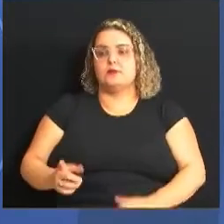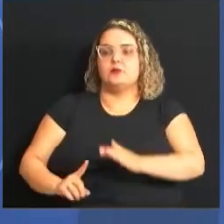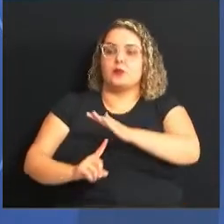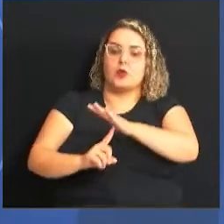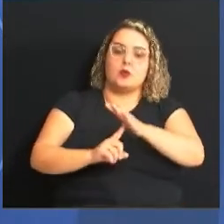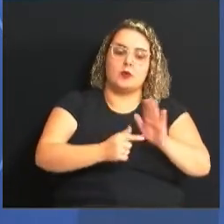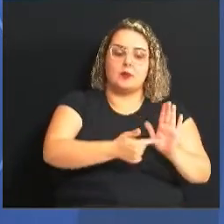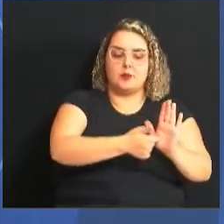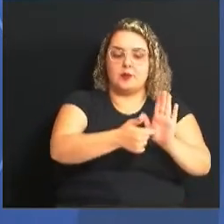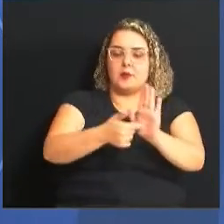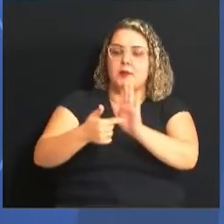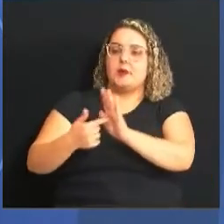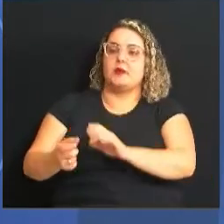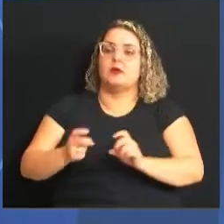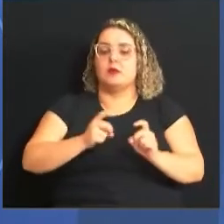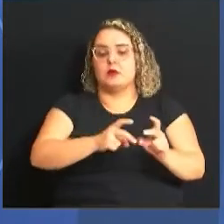e